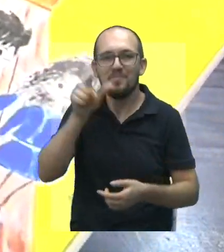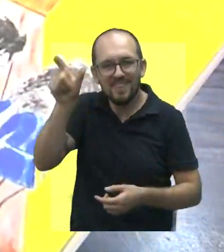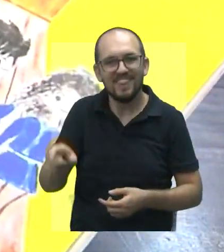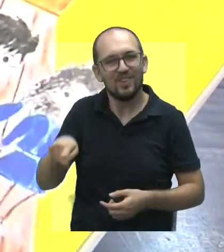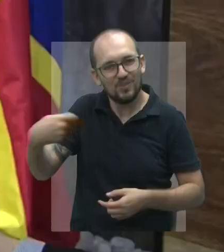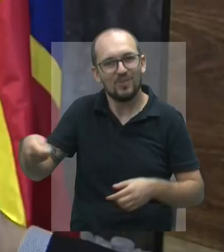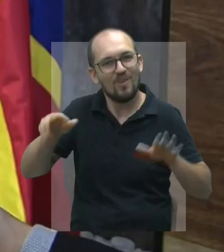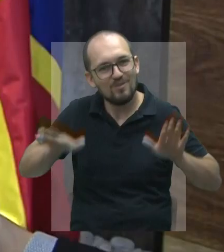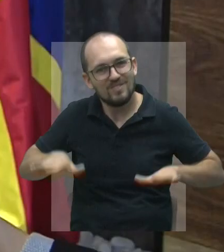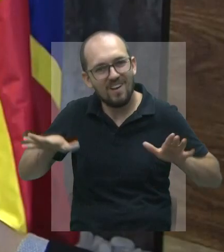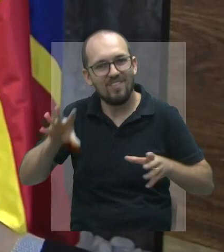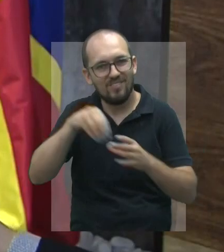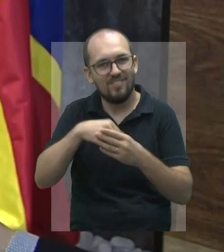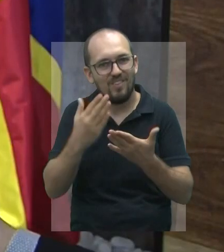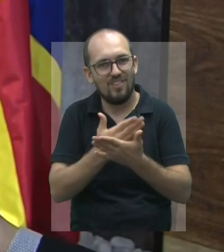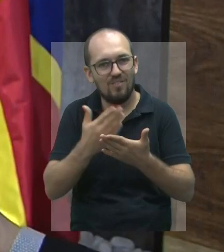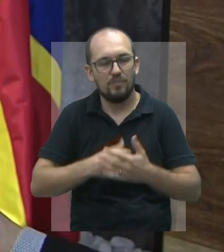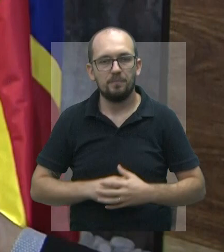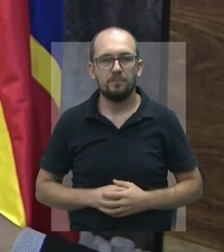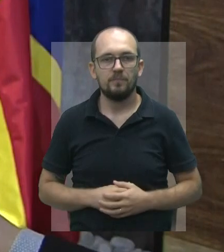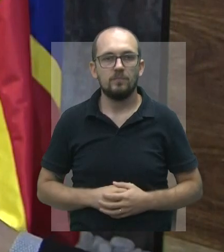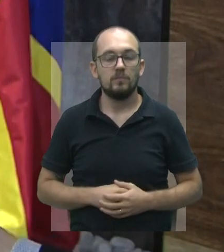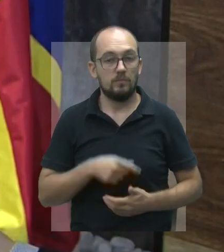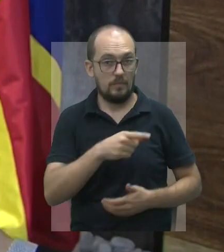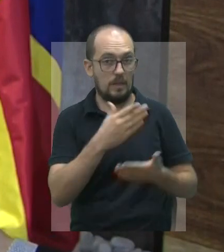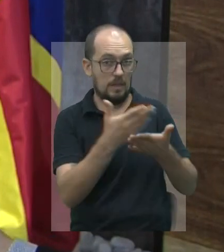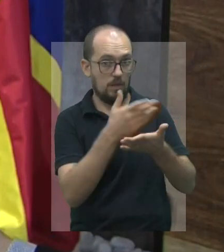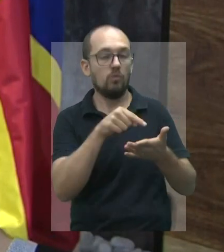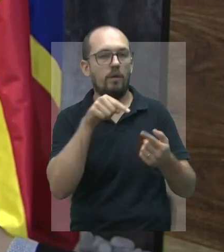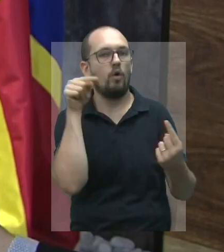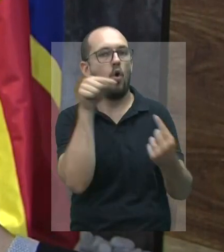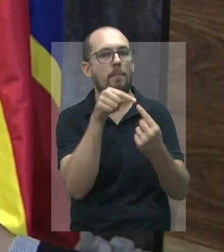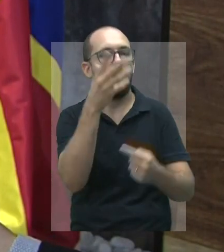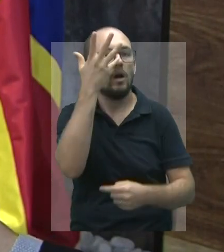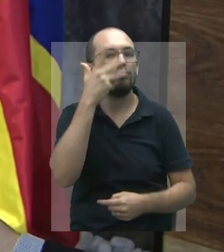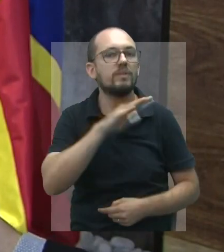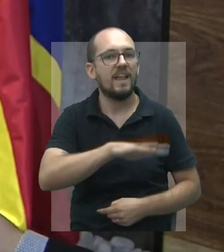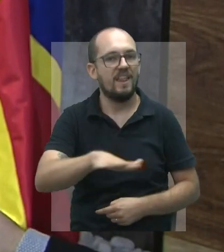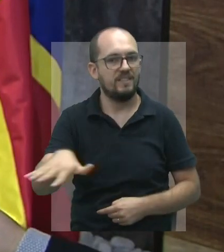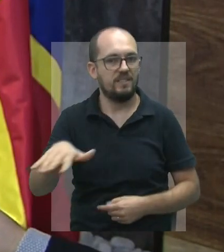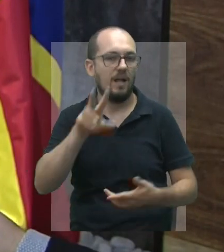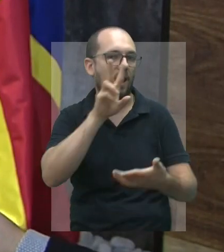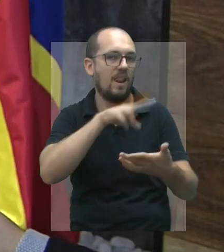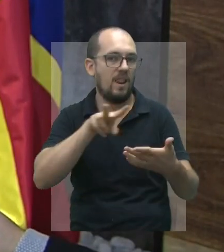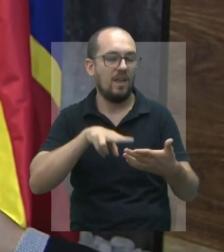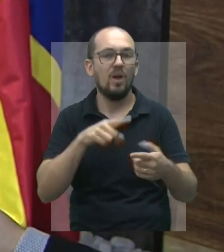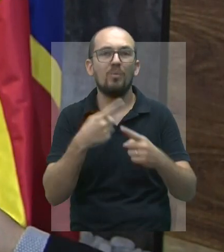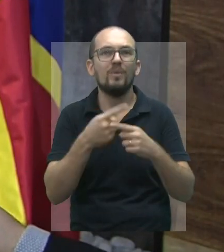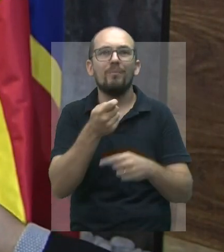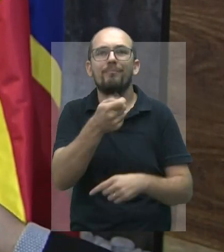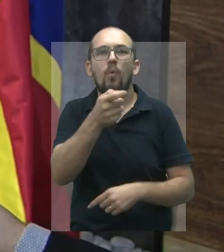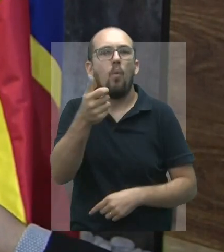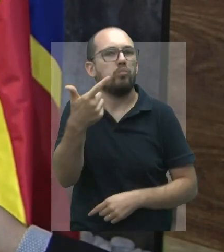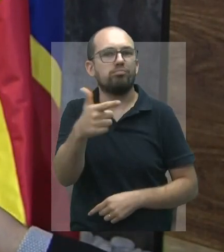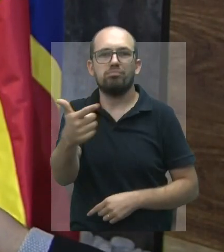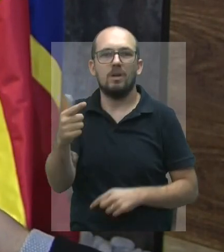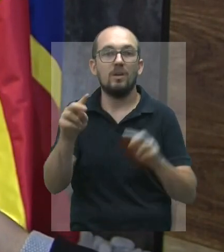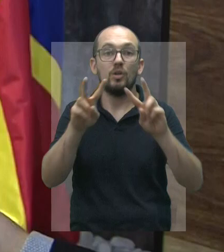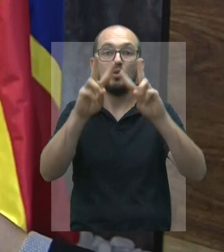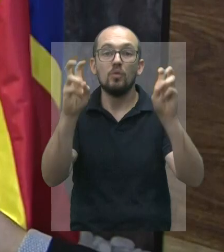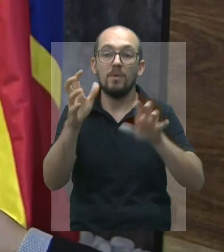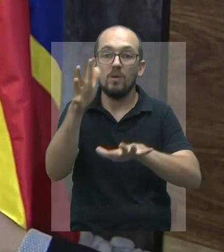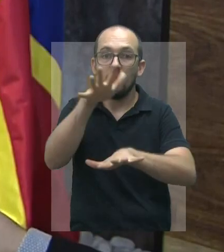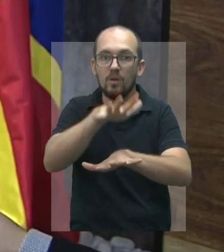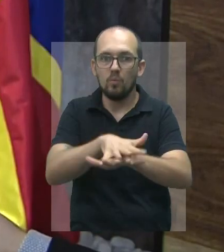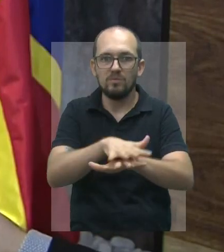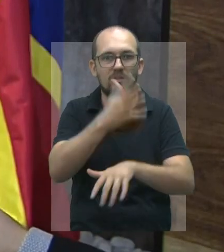Gustavo. Esse livro ele é para literatura infantil, então nós temos poucos materiais que falam sobre inclusão com